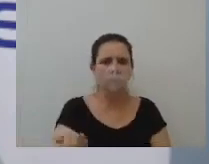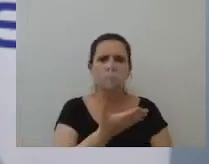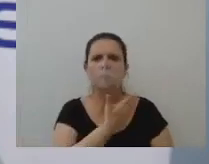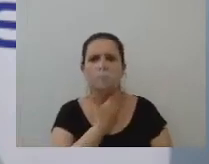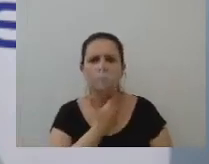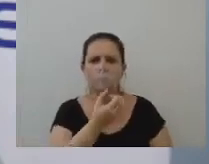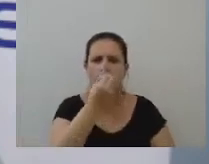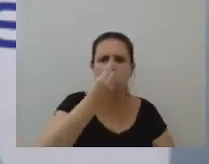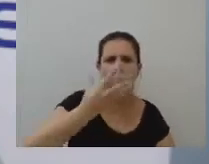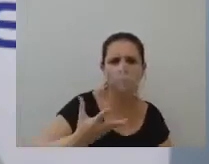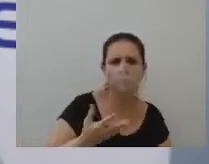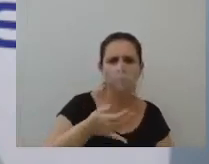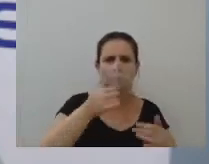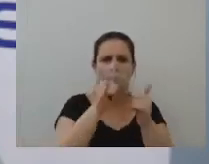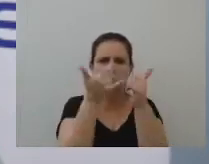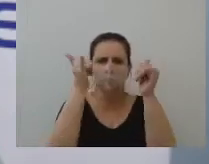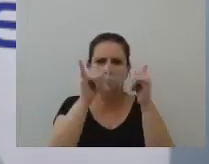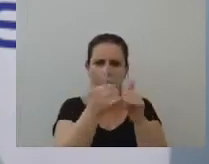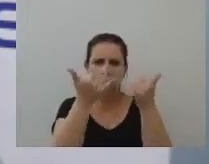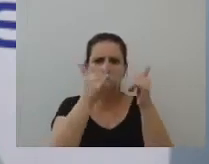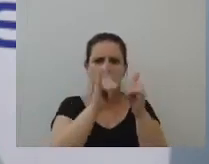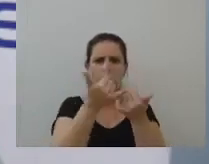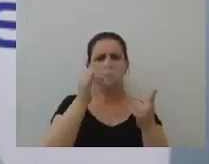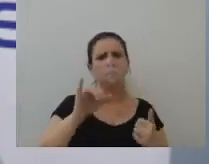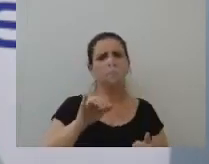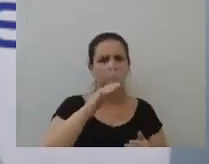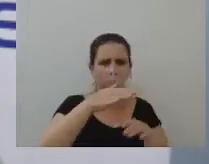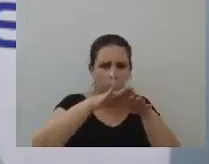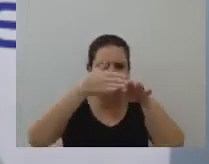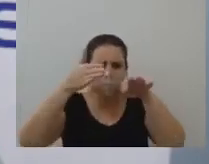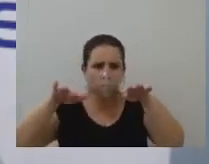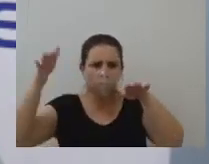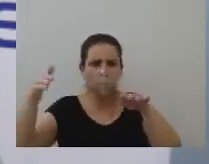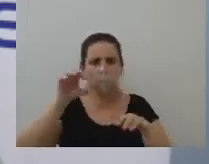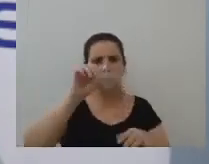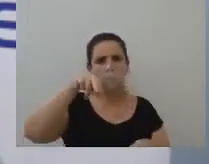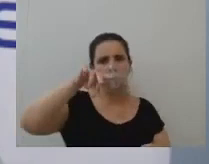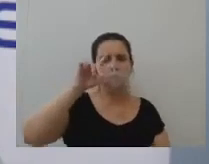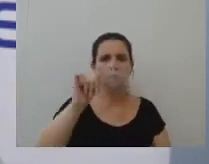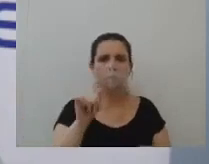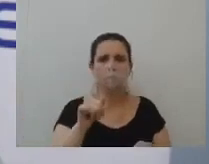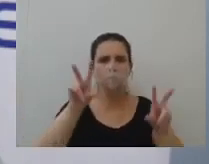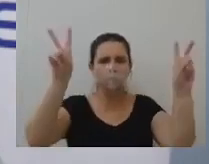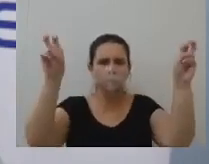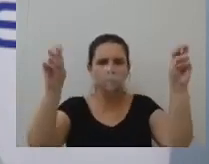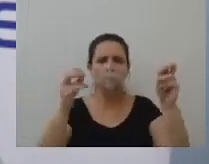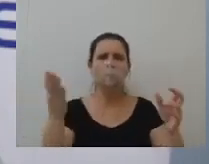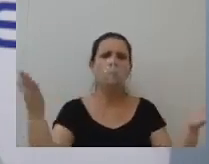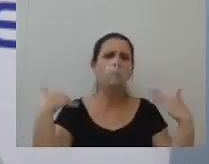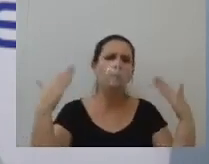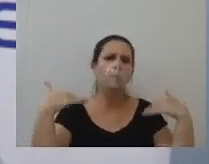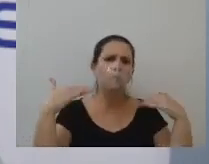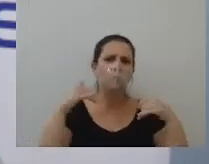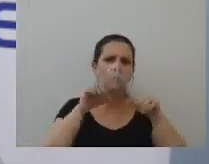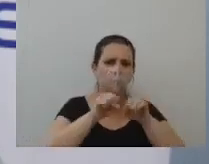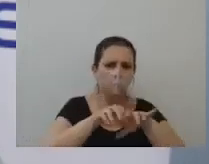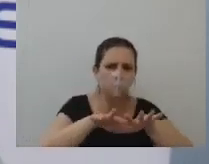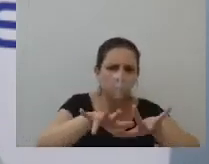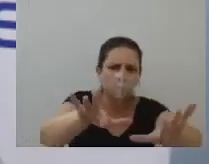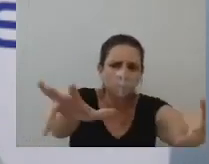com vocês sobre energia, sobre ondas, e eu intitulei essa aula como o calor e sua